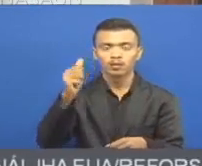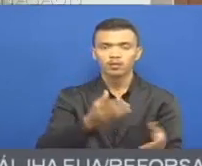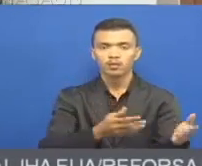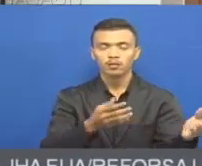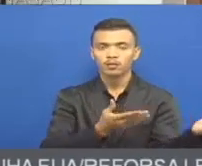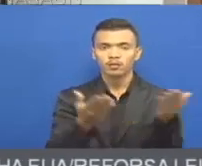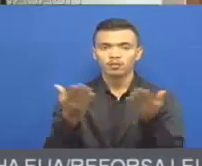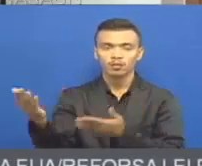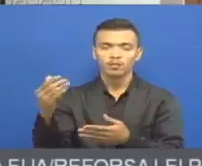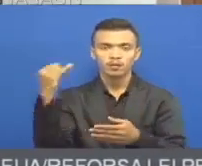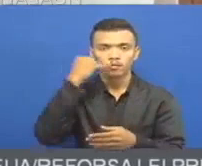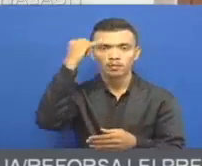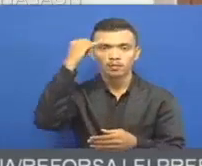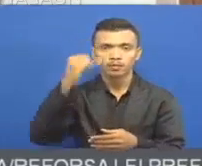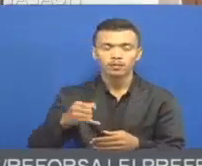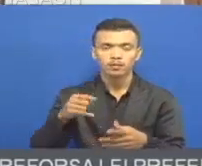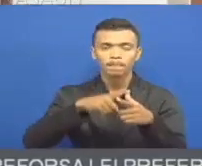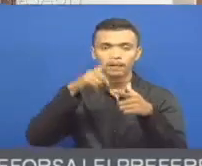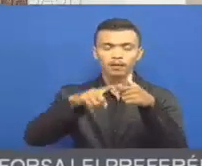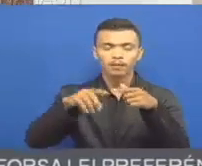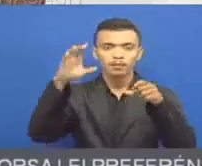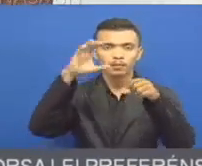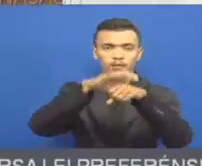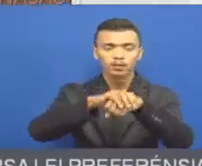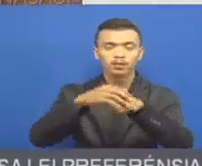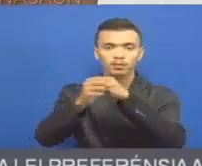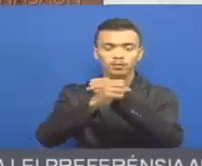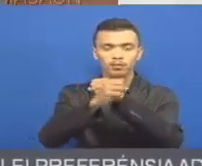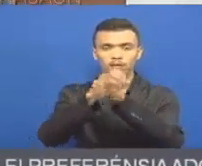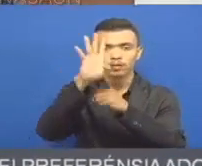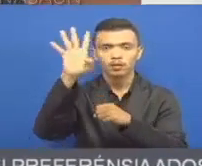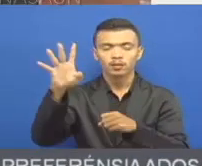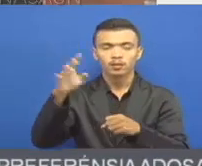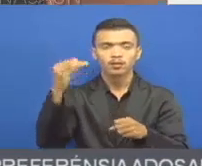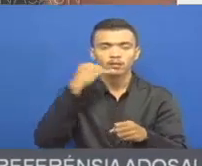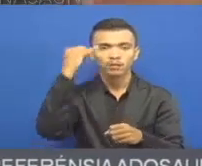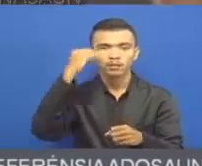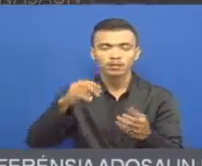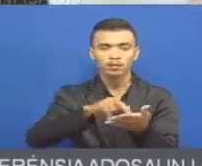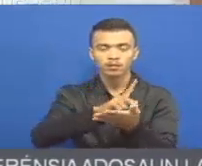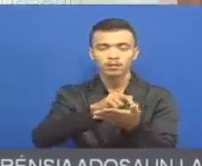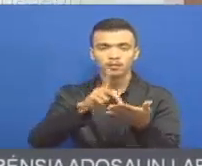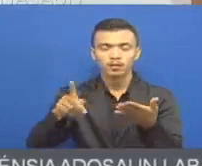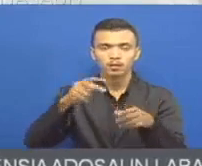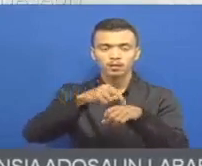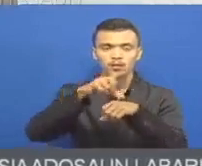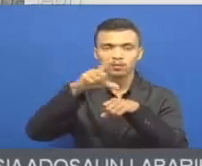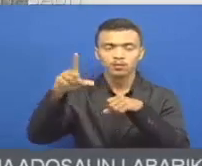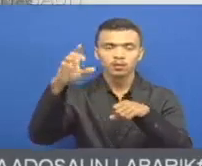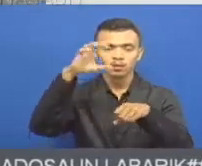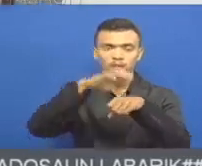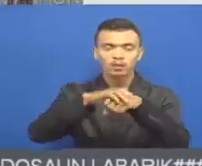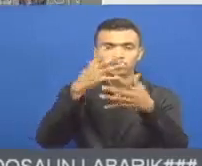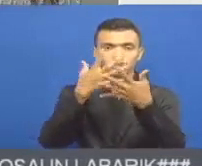submete quedas para investigação. Rafo encartia suspeito na Inhat. Departamento de Investigação Criminal Nacional detém quedas